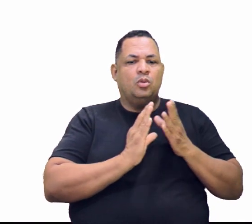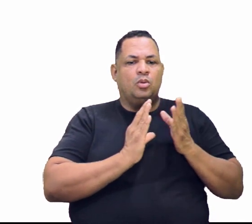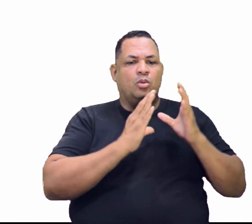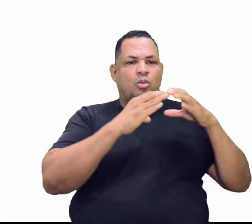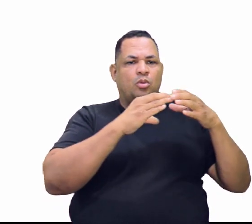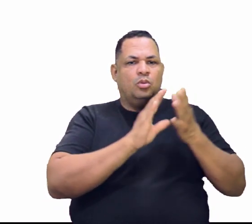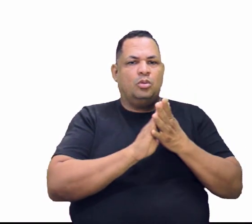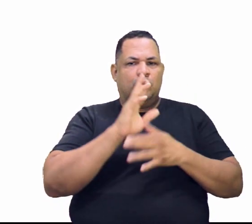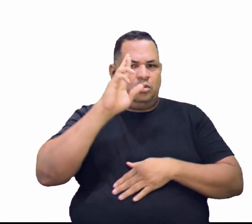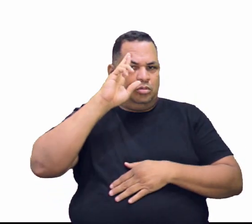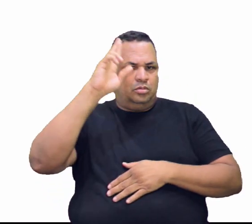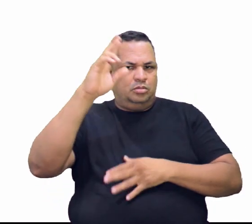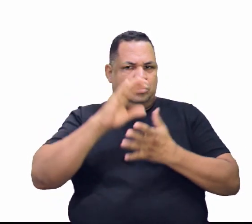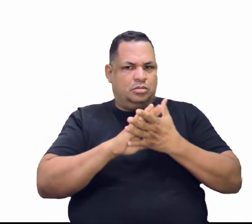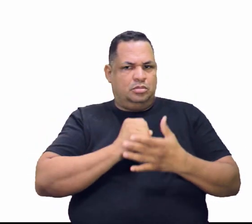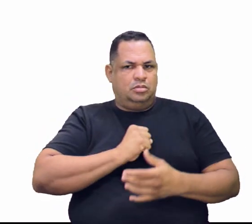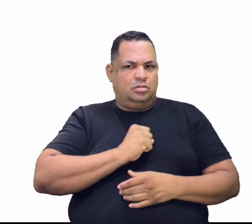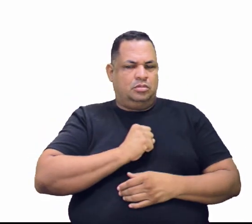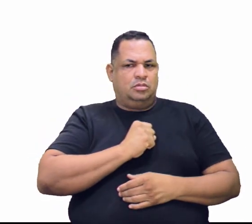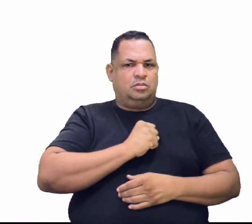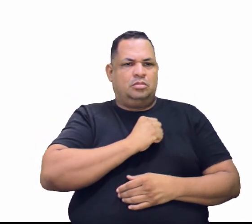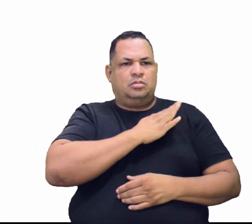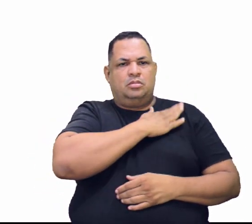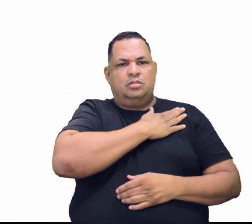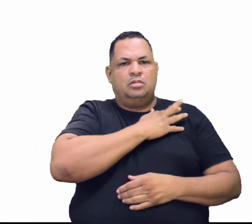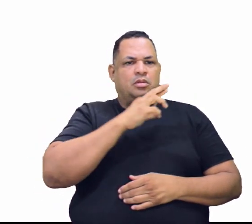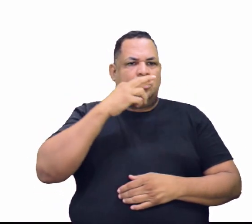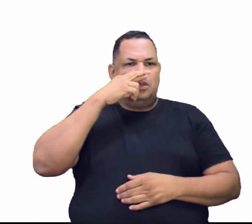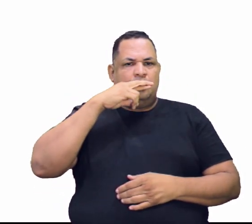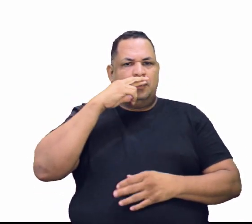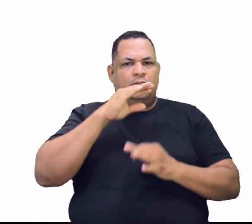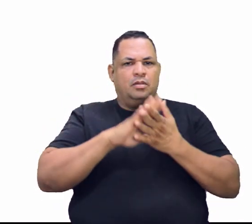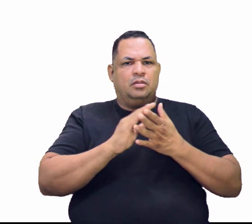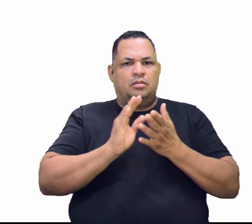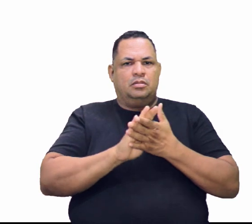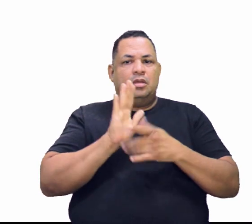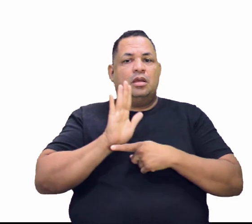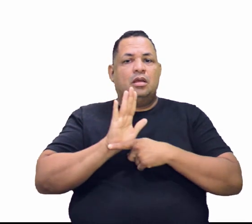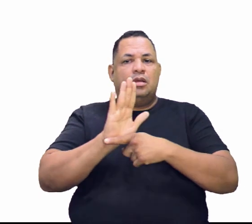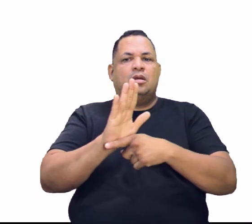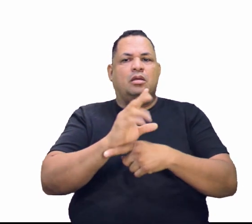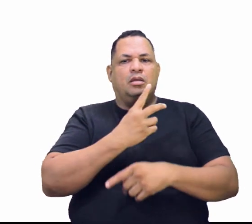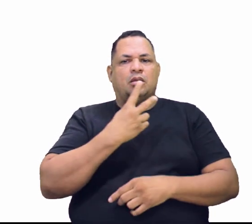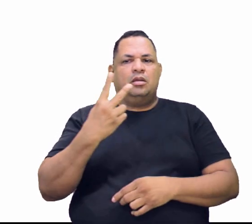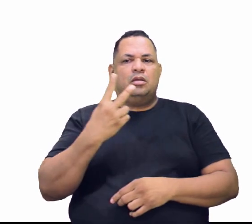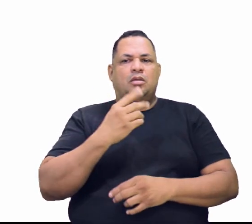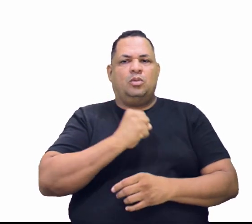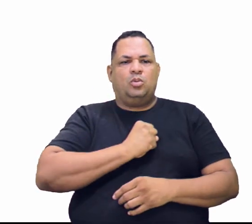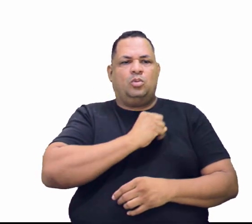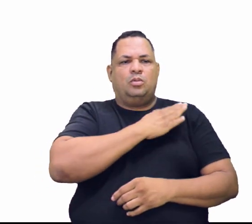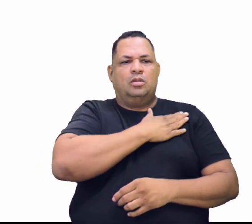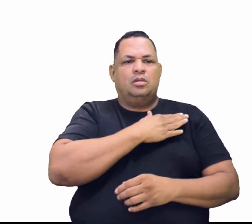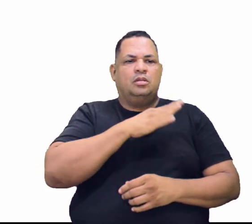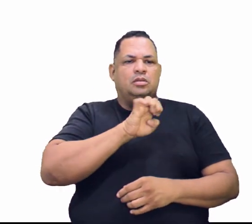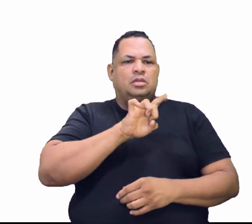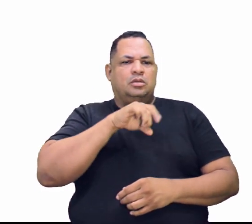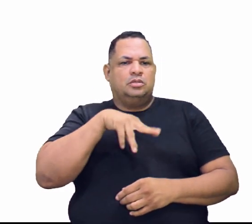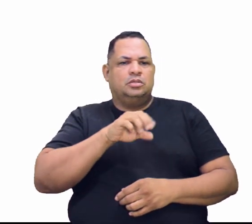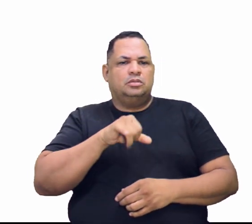porte. Então, de repente, passava-se um fio interligando. E aí, abria toda a